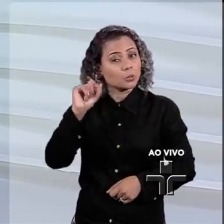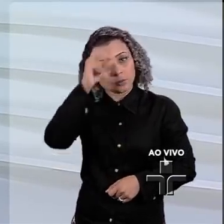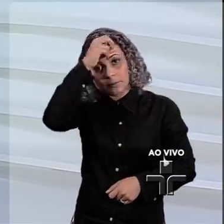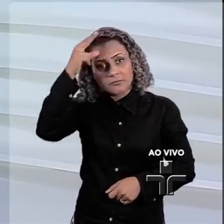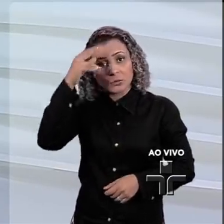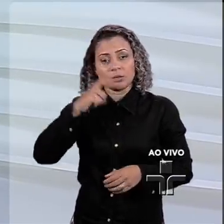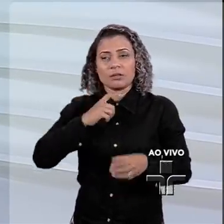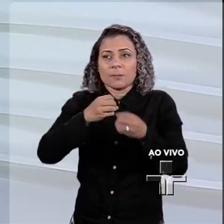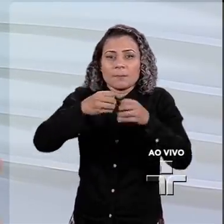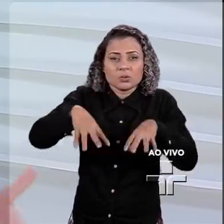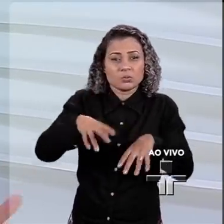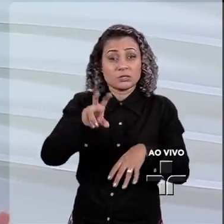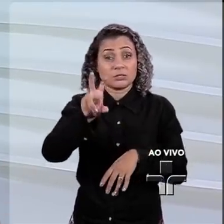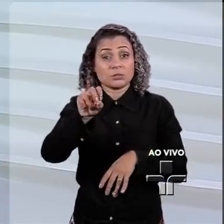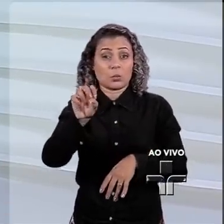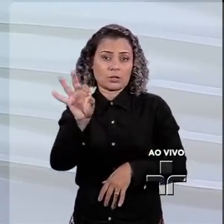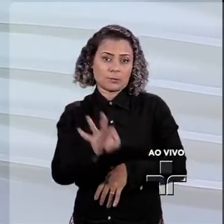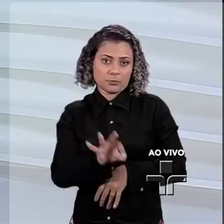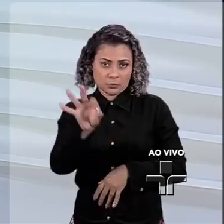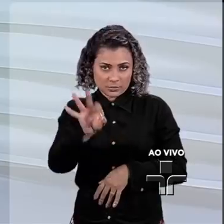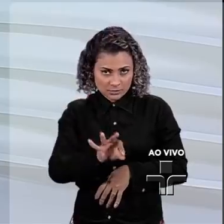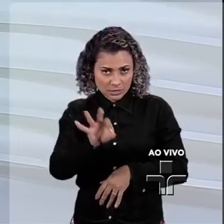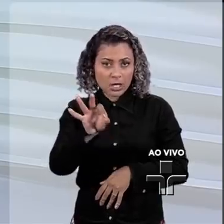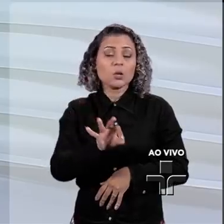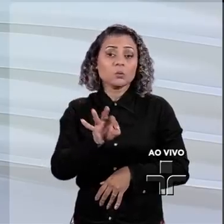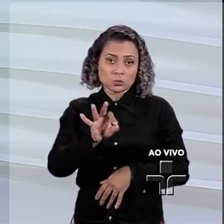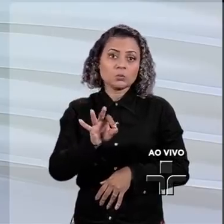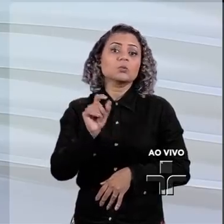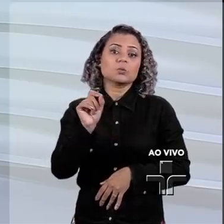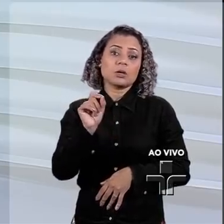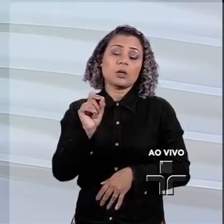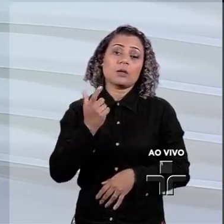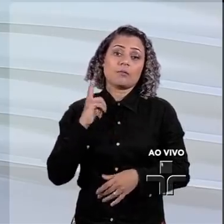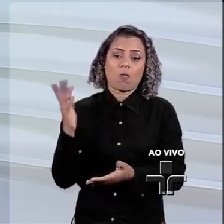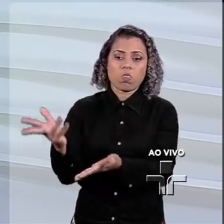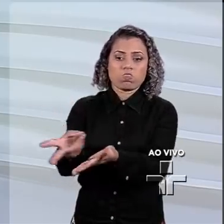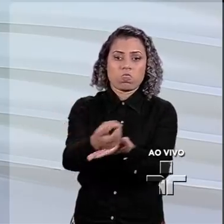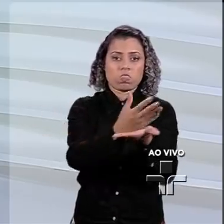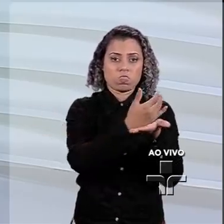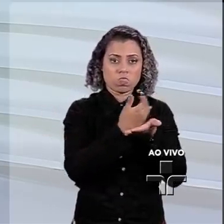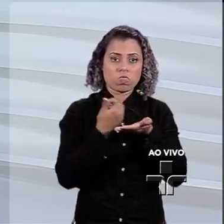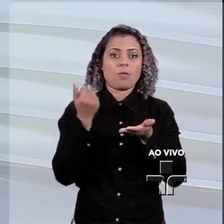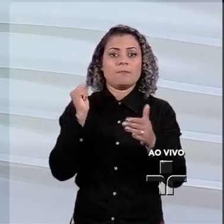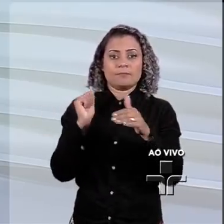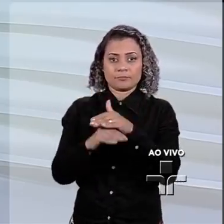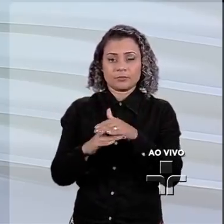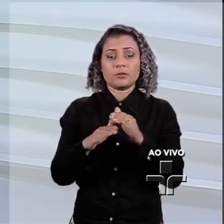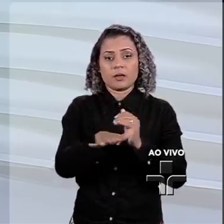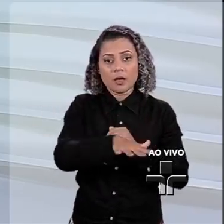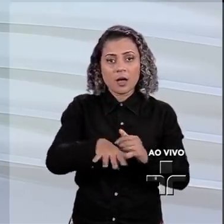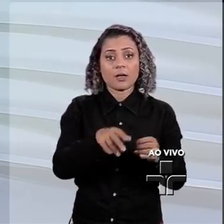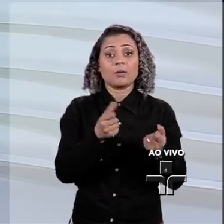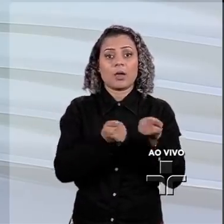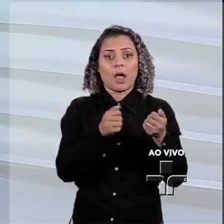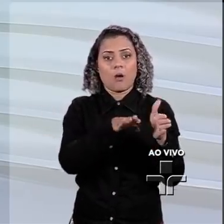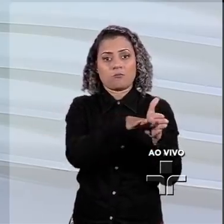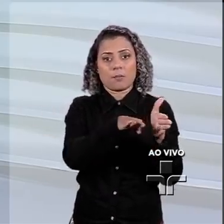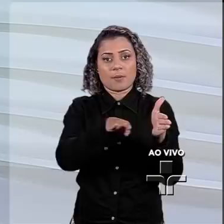um prejuízo aí de em torno de 50% no que poderia ser arrecadado com a Zona Azul. Então, isso garante que nós vamos